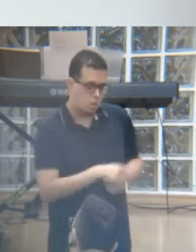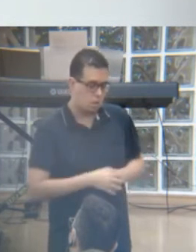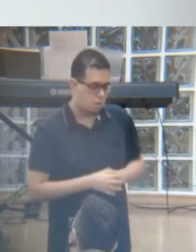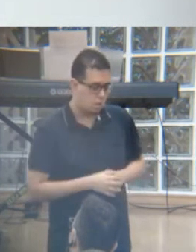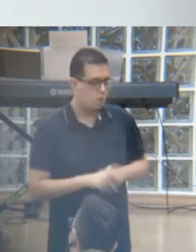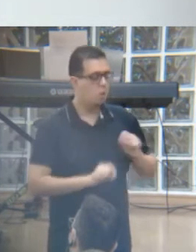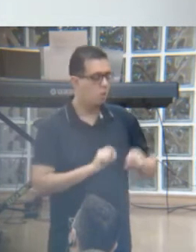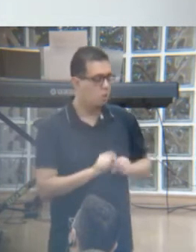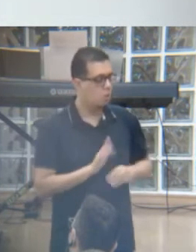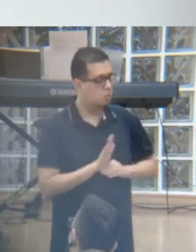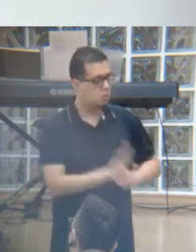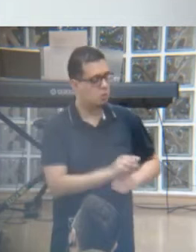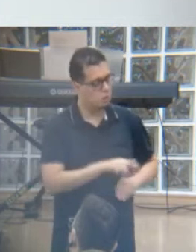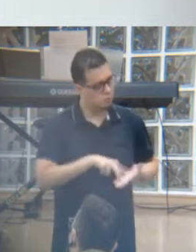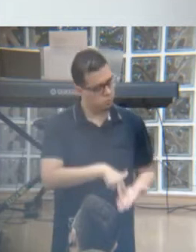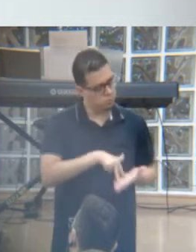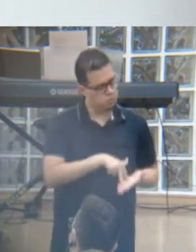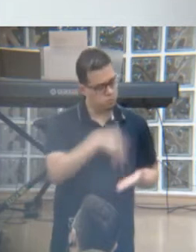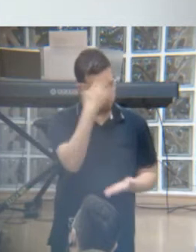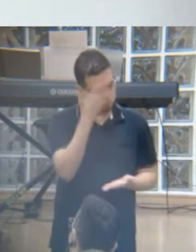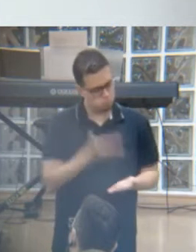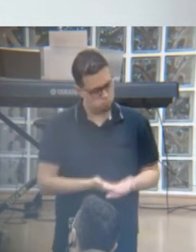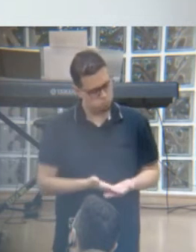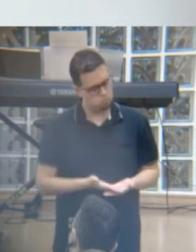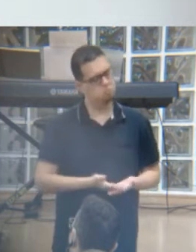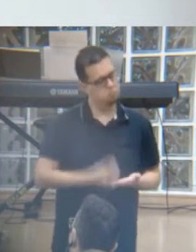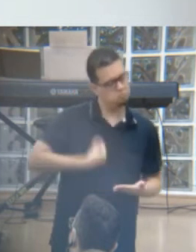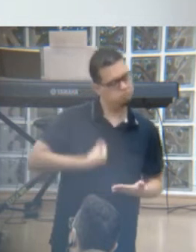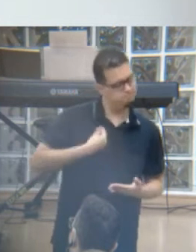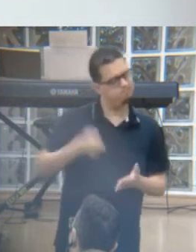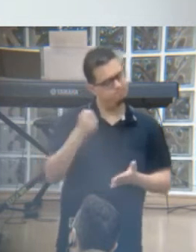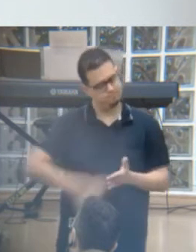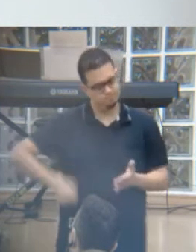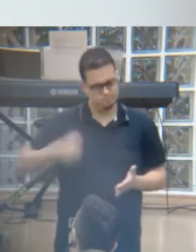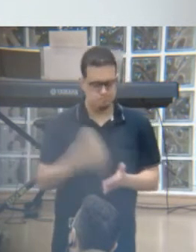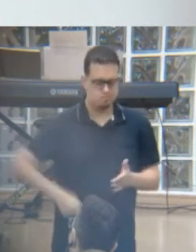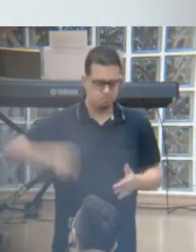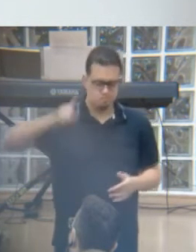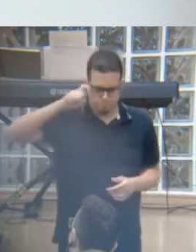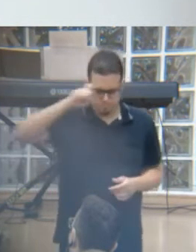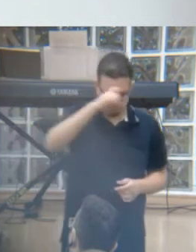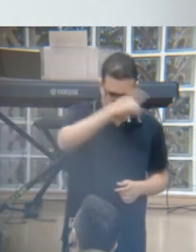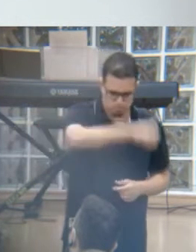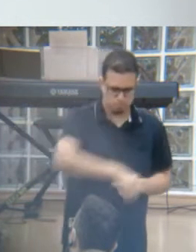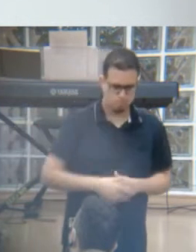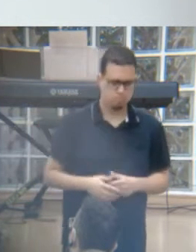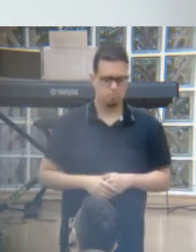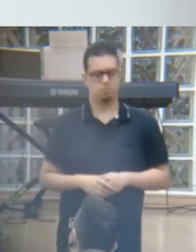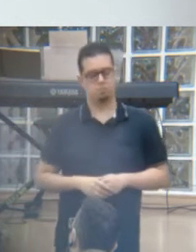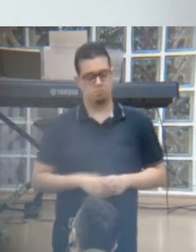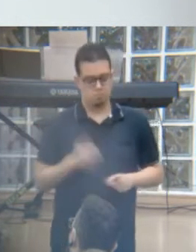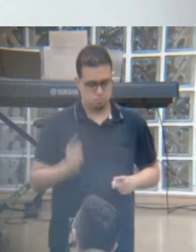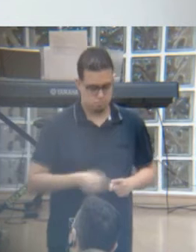confiante, para passar por estas lutas e por essas dificuldades. A primeira